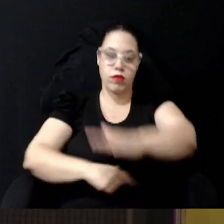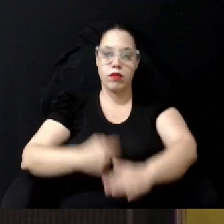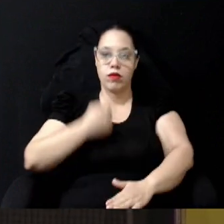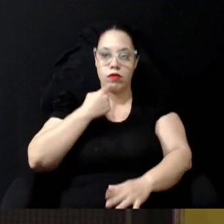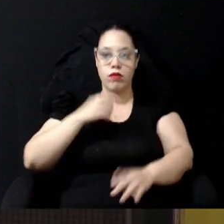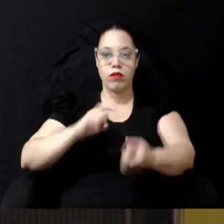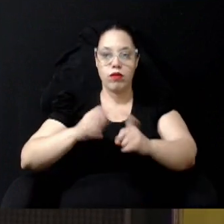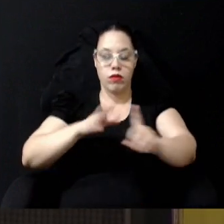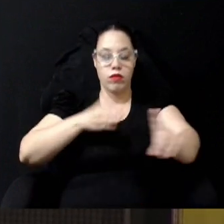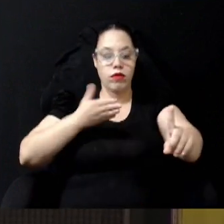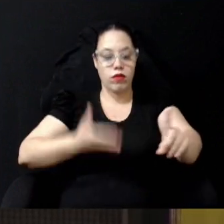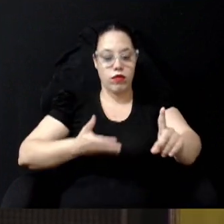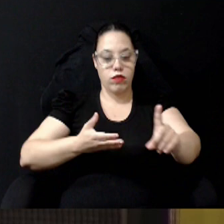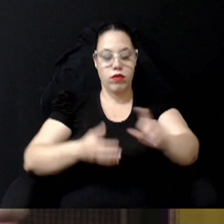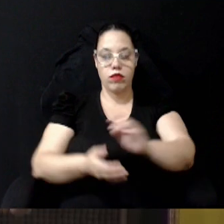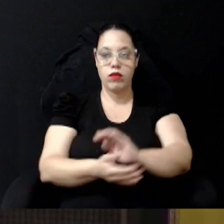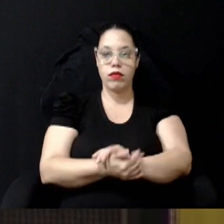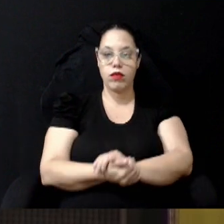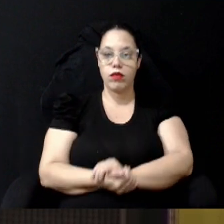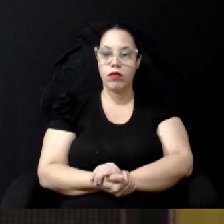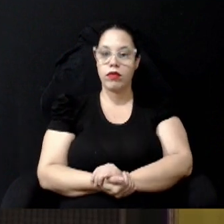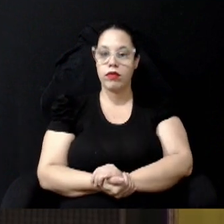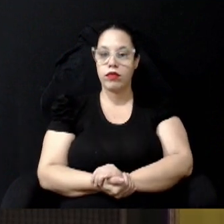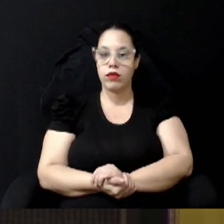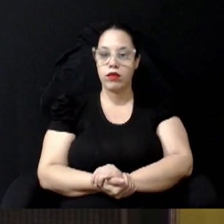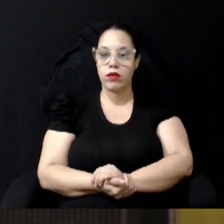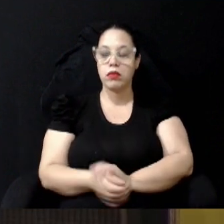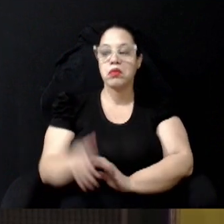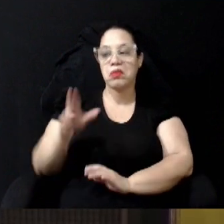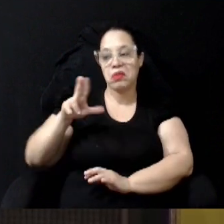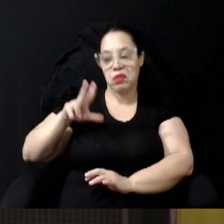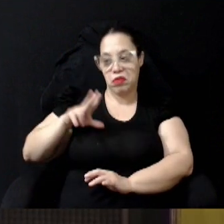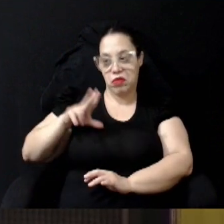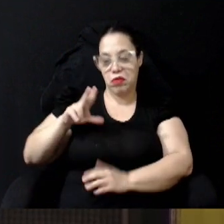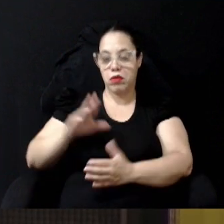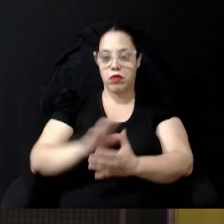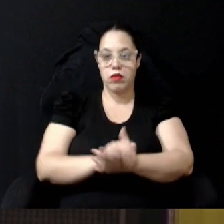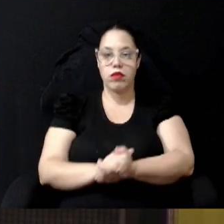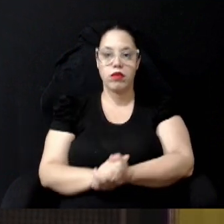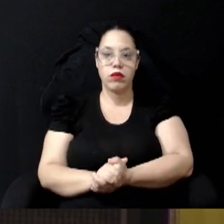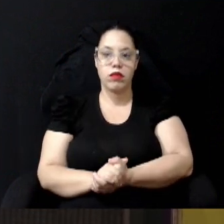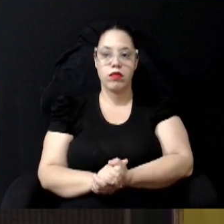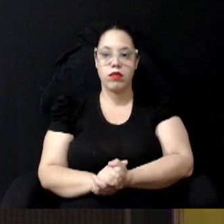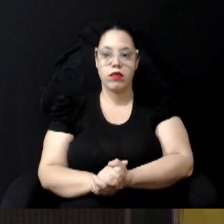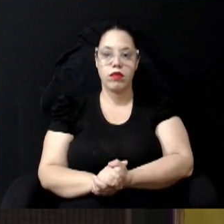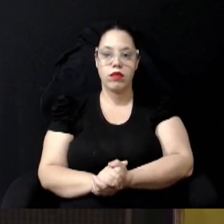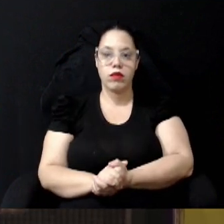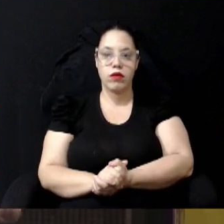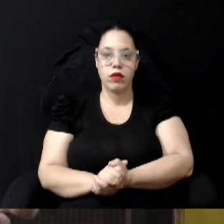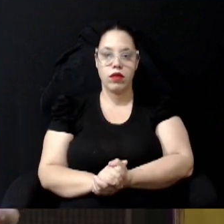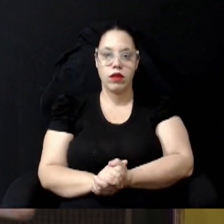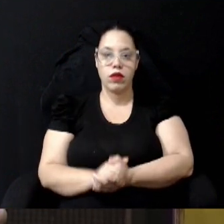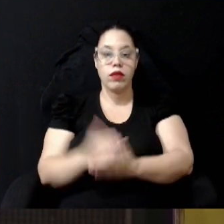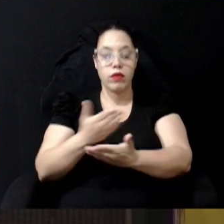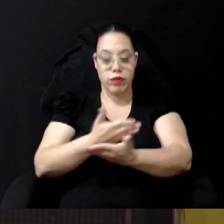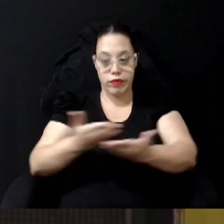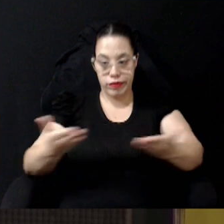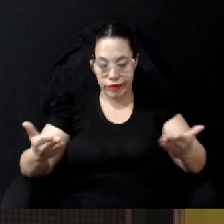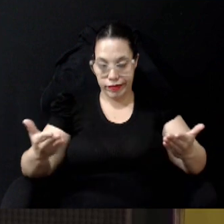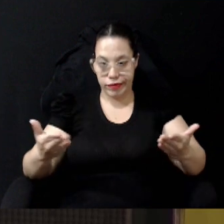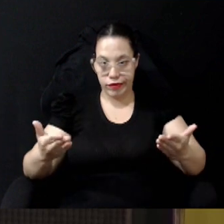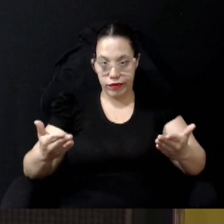solene, em particular para agraciar o senhor